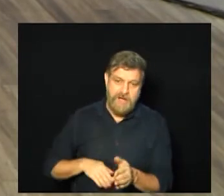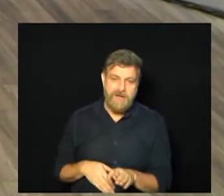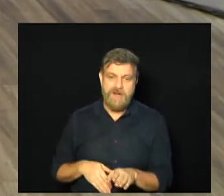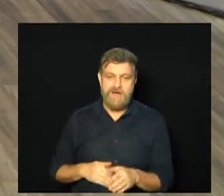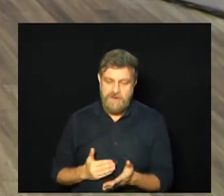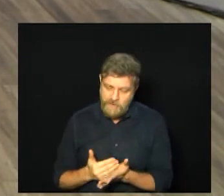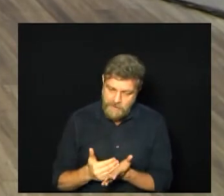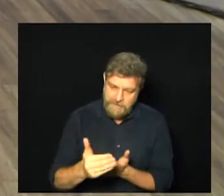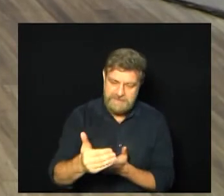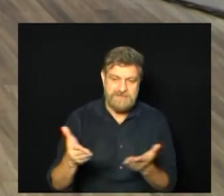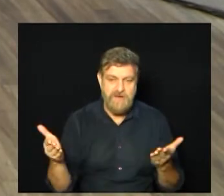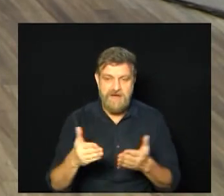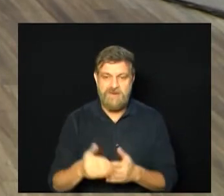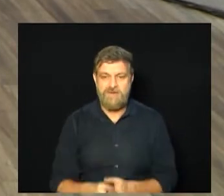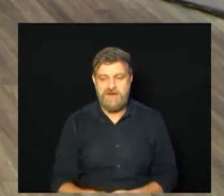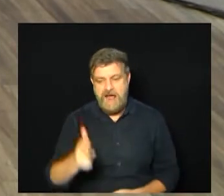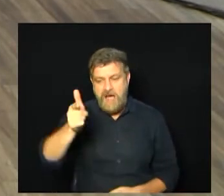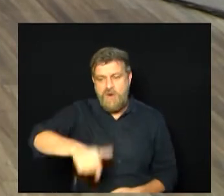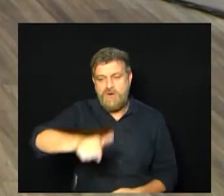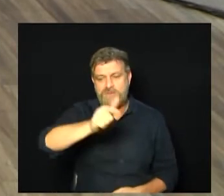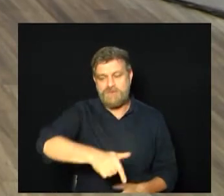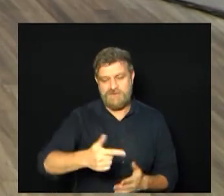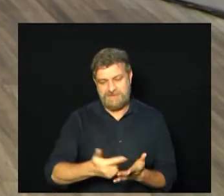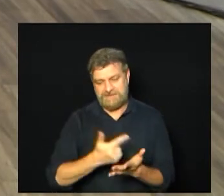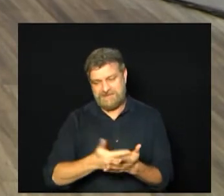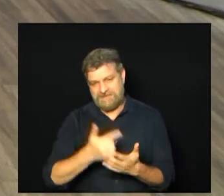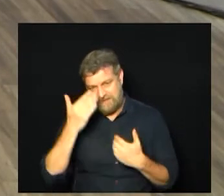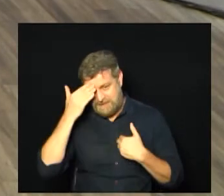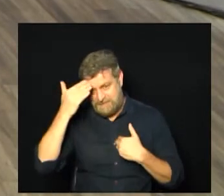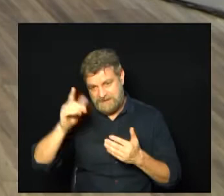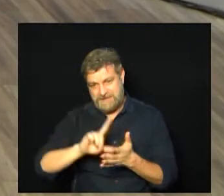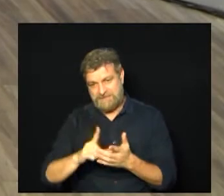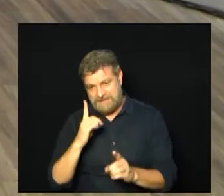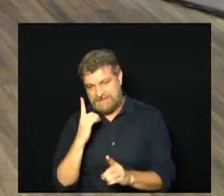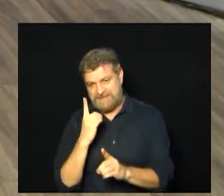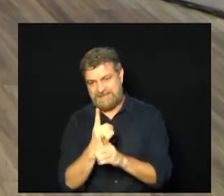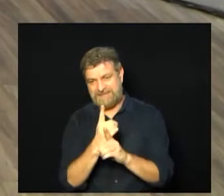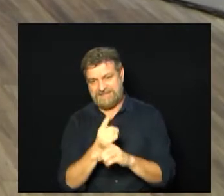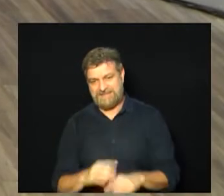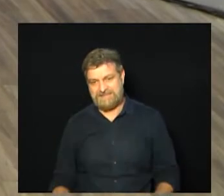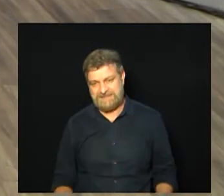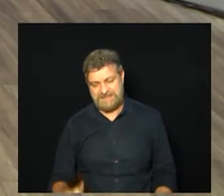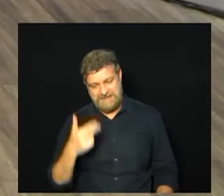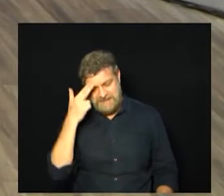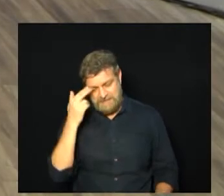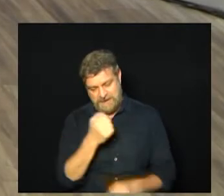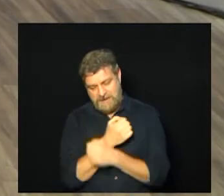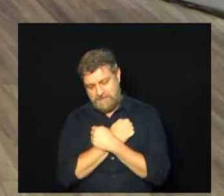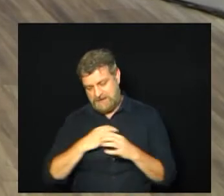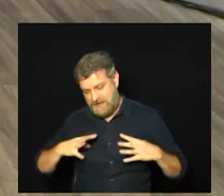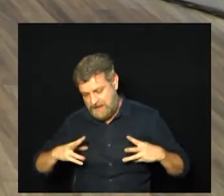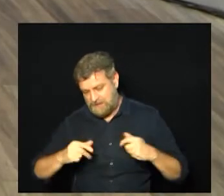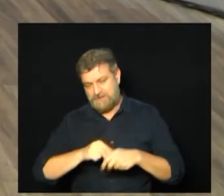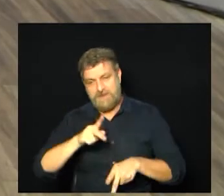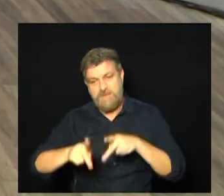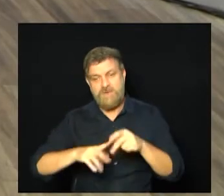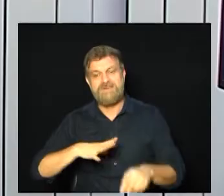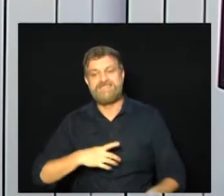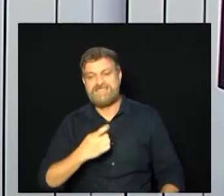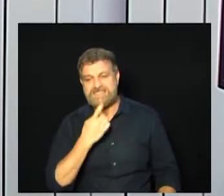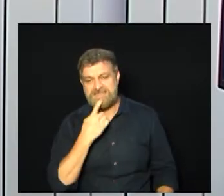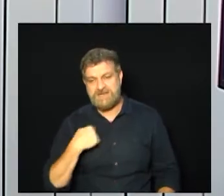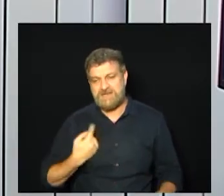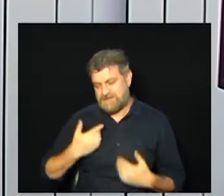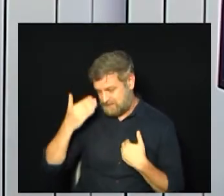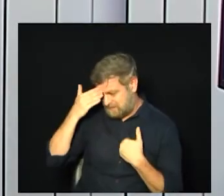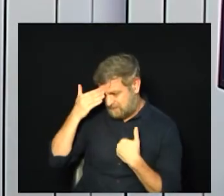menino e agora virão mais livros. Muito obrigado, até a próxima. Muito obrigado, Gabriel. Um abraço para todos em Campinas. Nós aqui